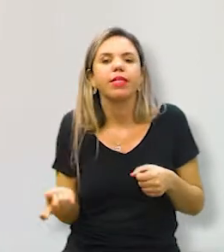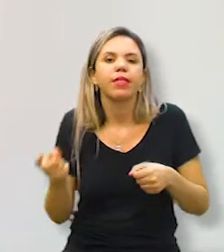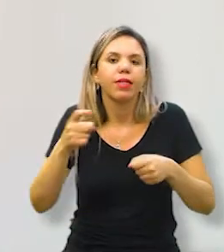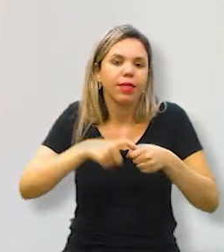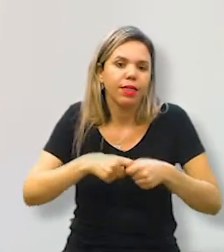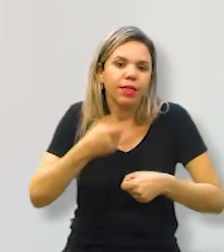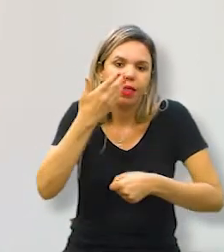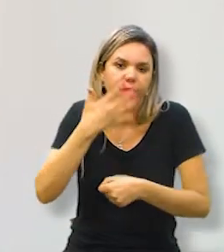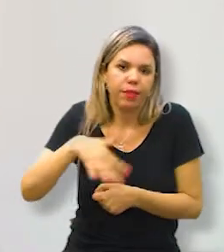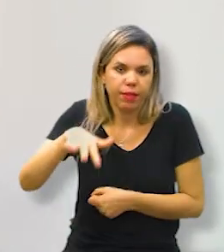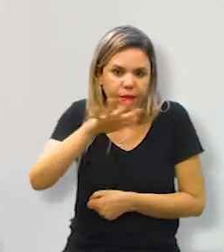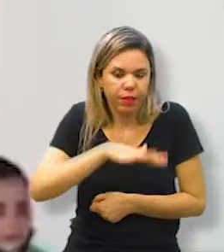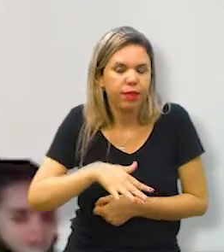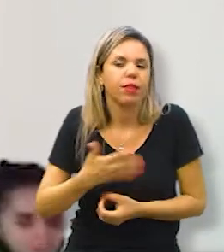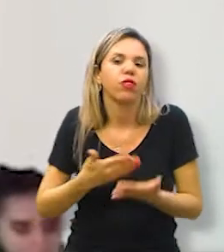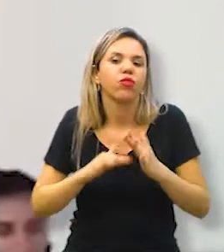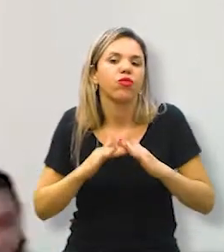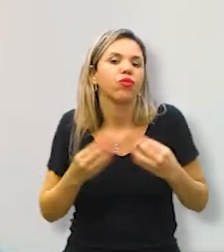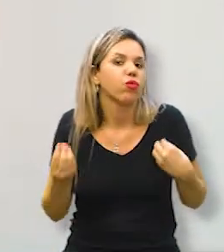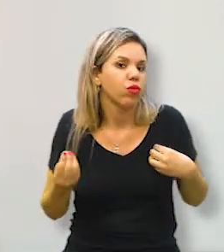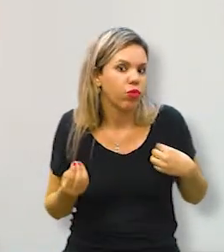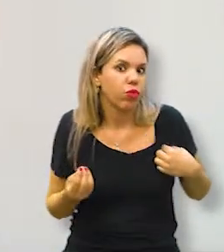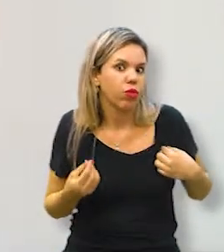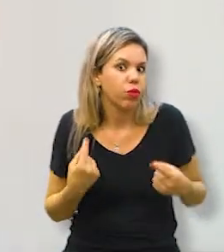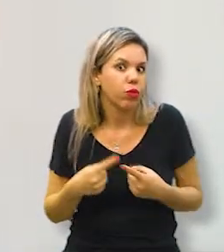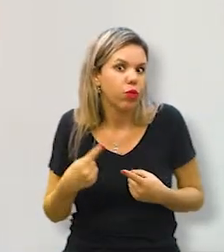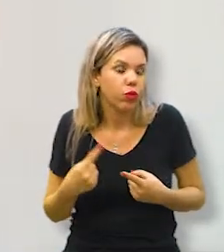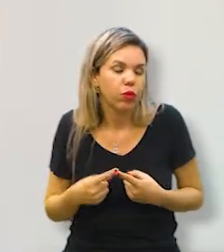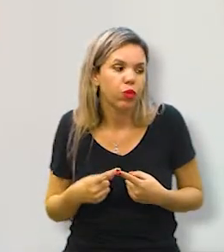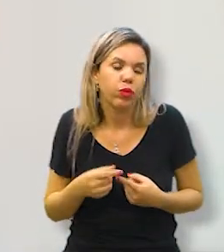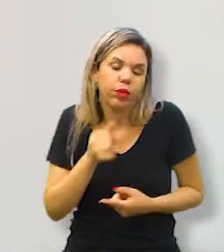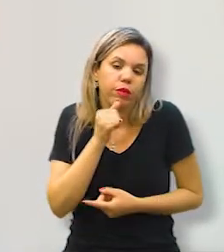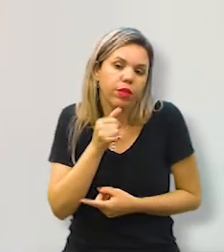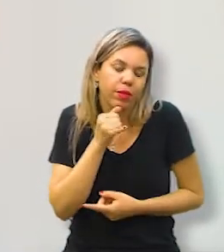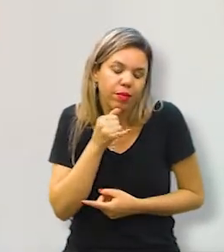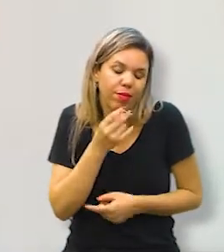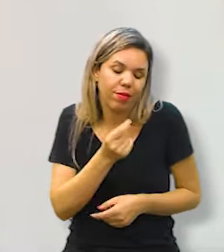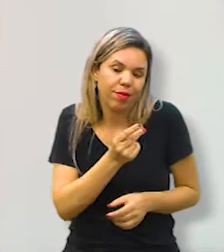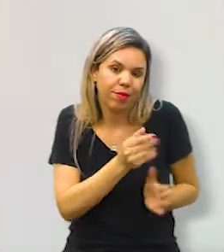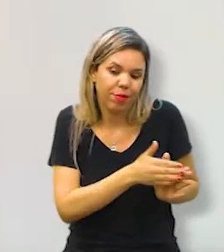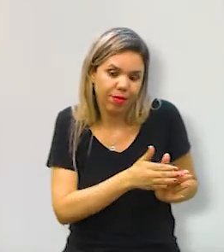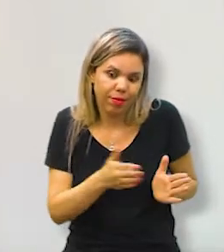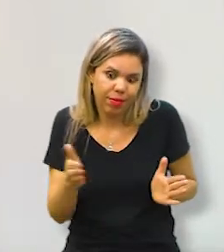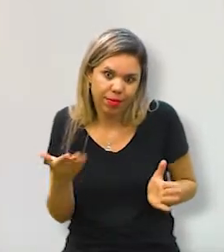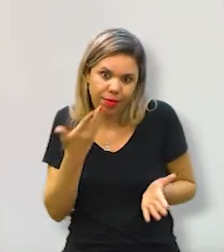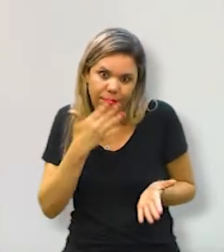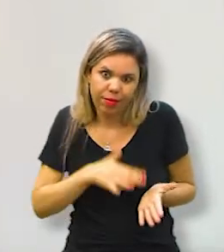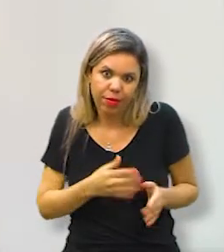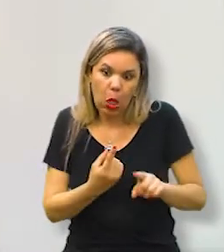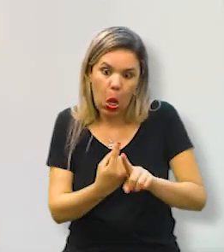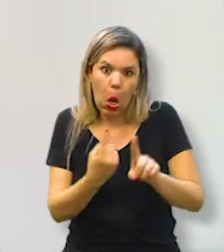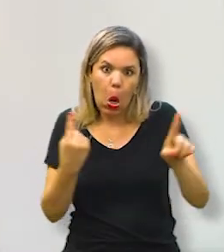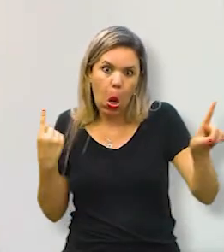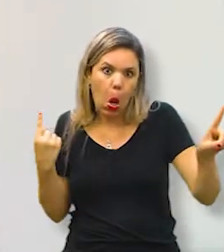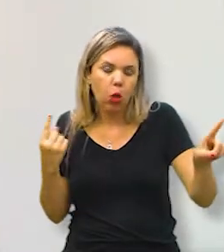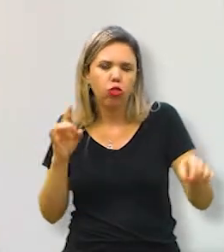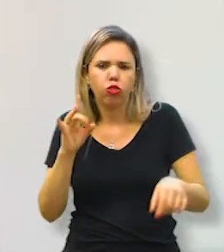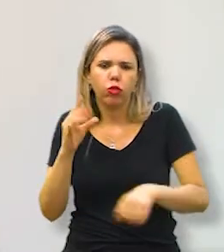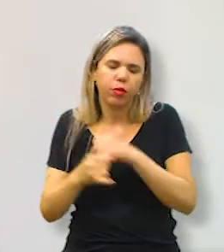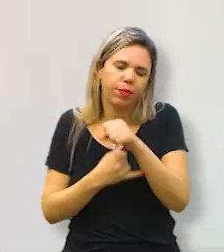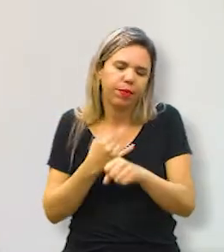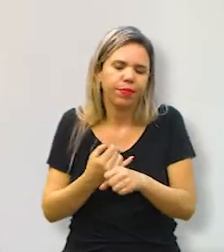das crianças à escola, porque é um tempo enorme que as crianças estão só na